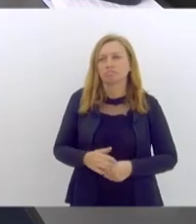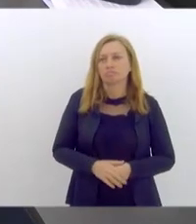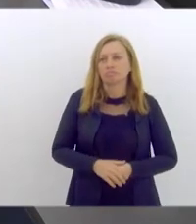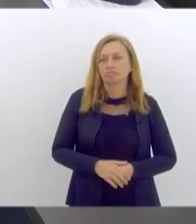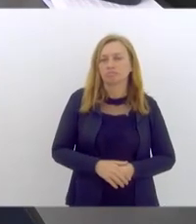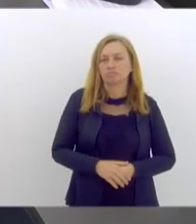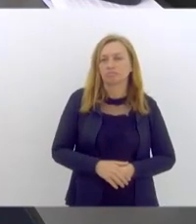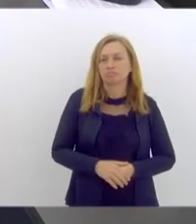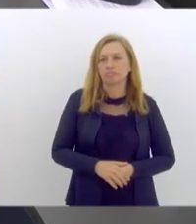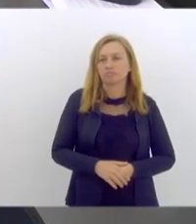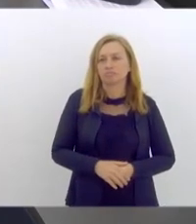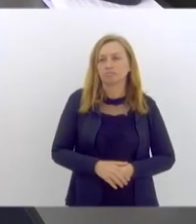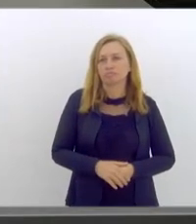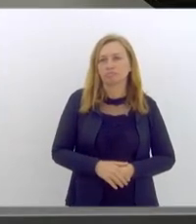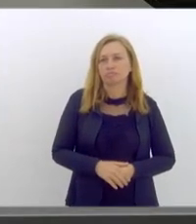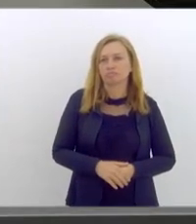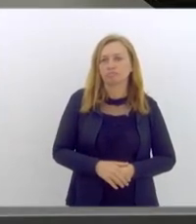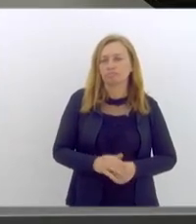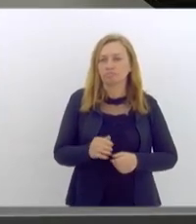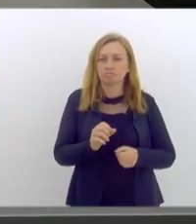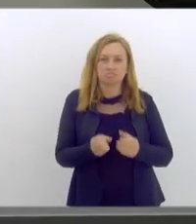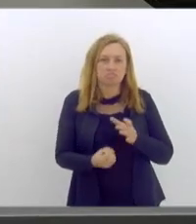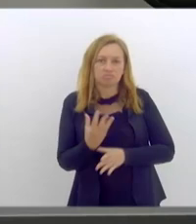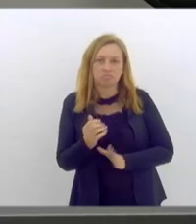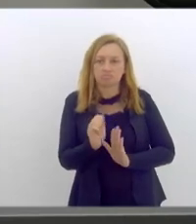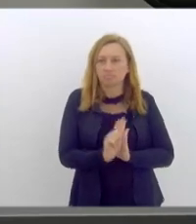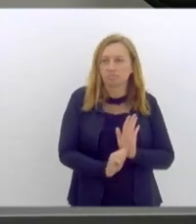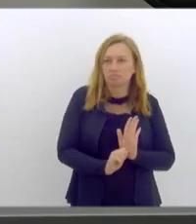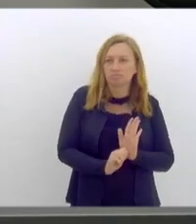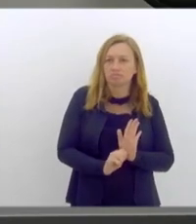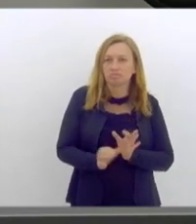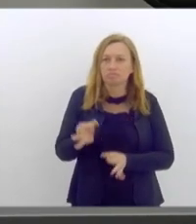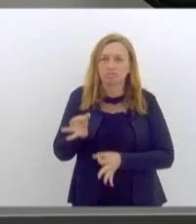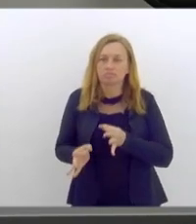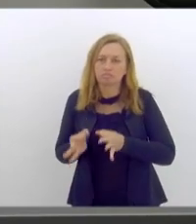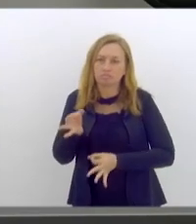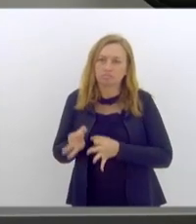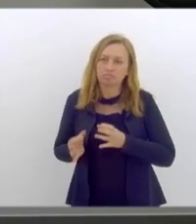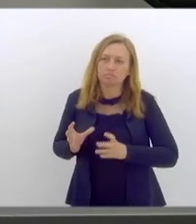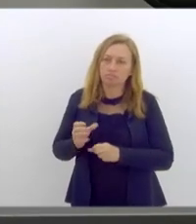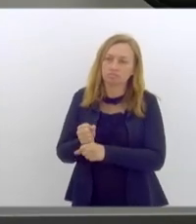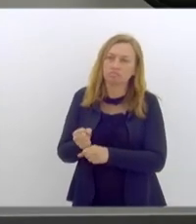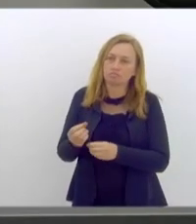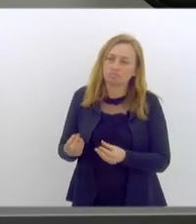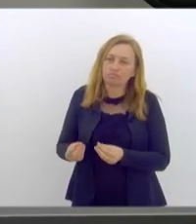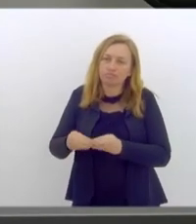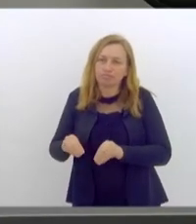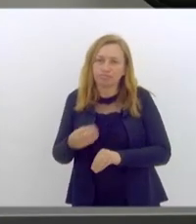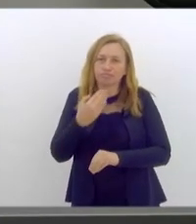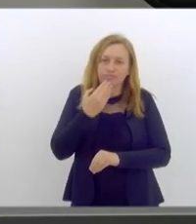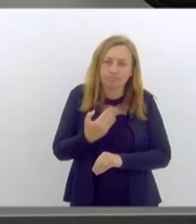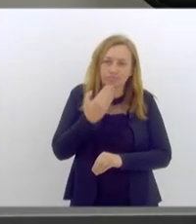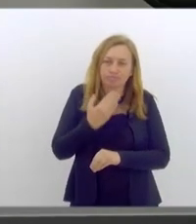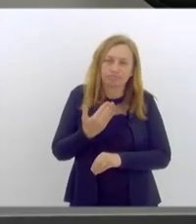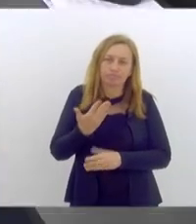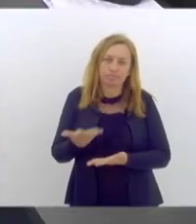adianta fazer com a redação e depois o tribunal ficar fazendo pedido posterior